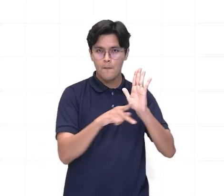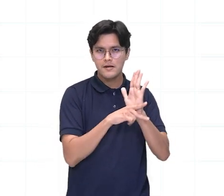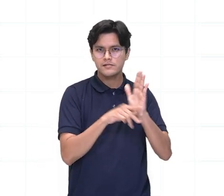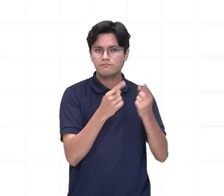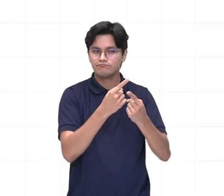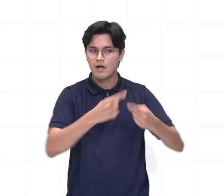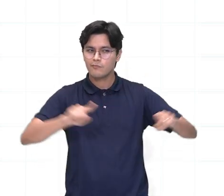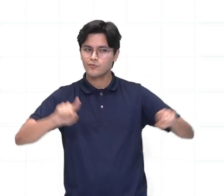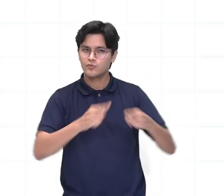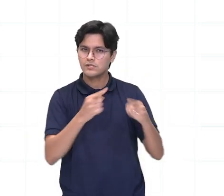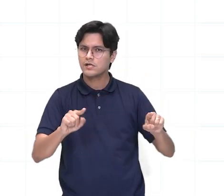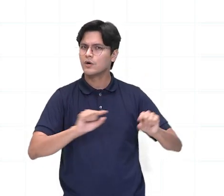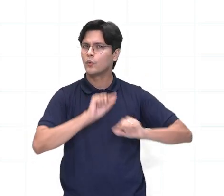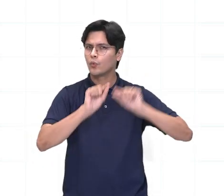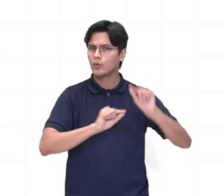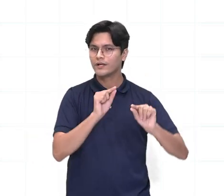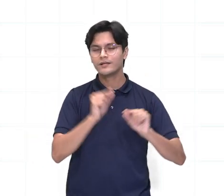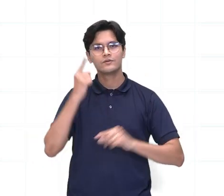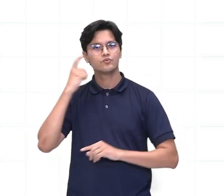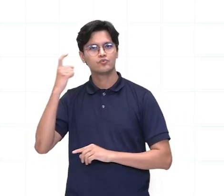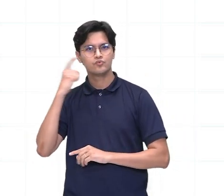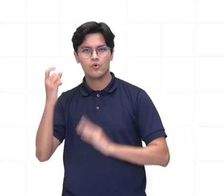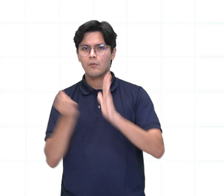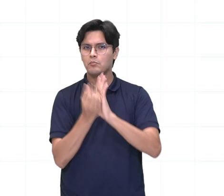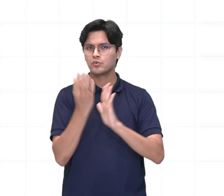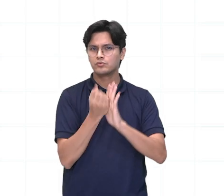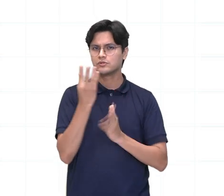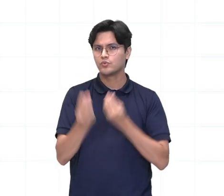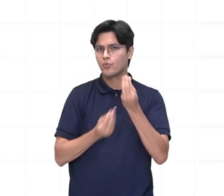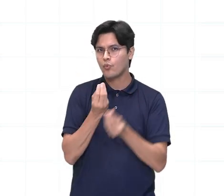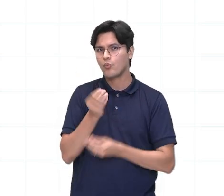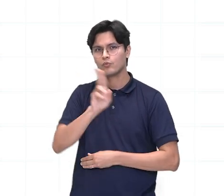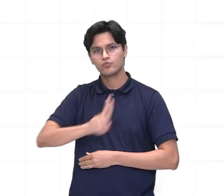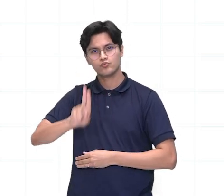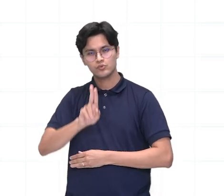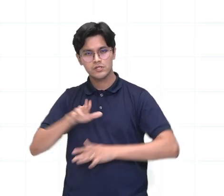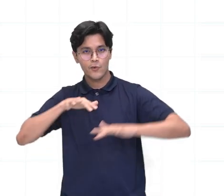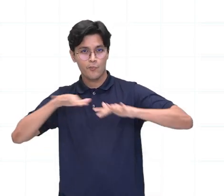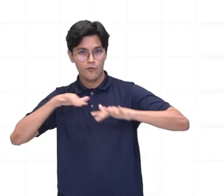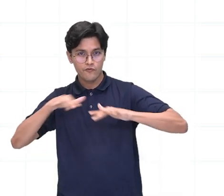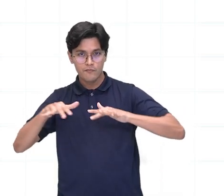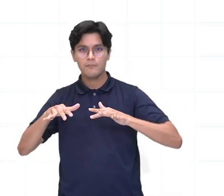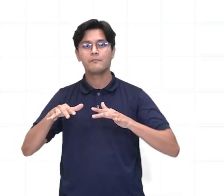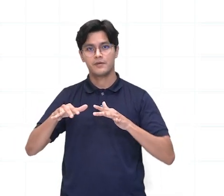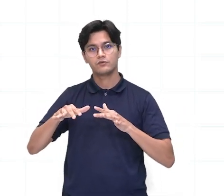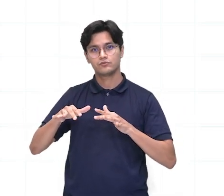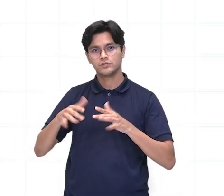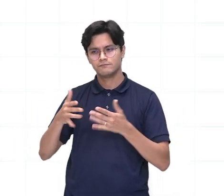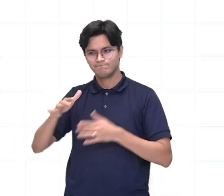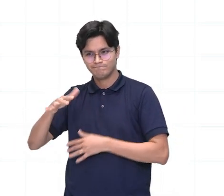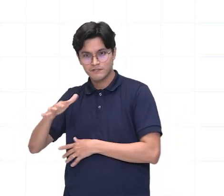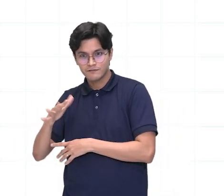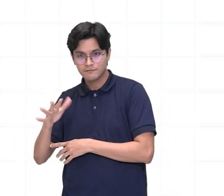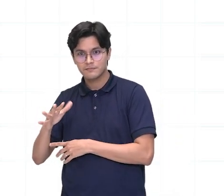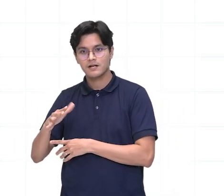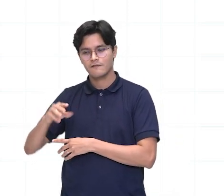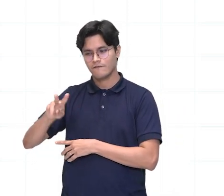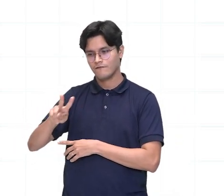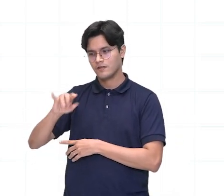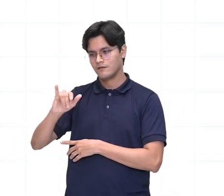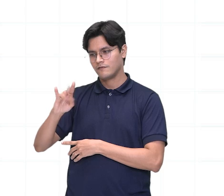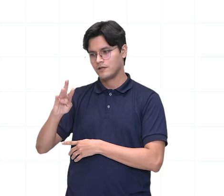o som. Ele é produzido por movimentos de corpos vibratórios, os quais transmitem